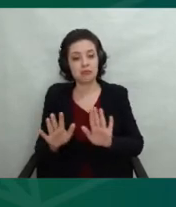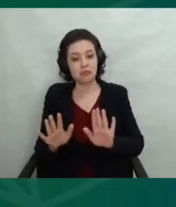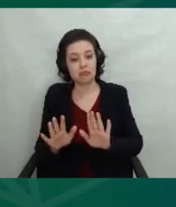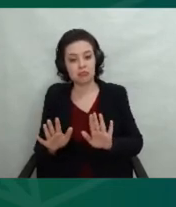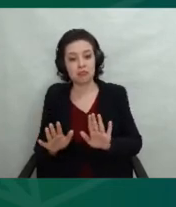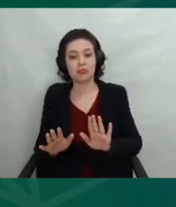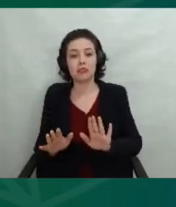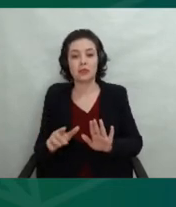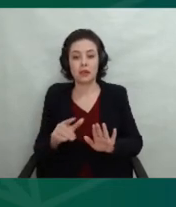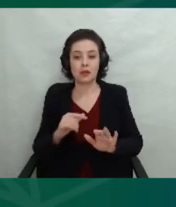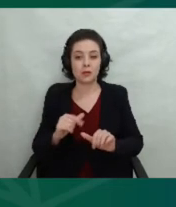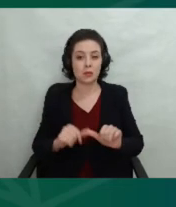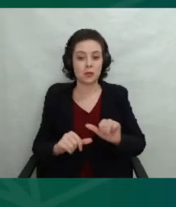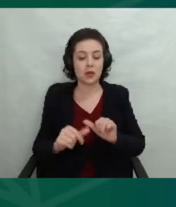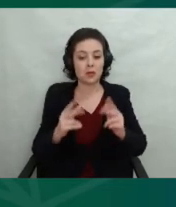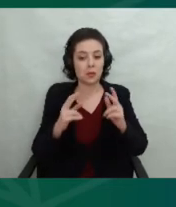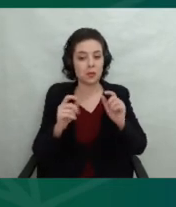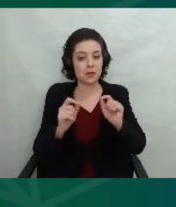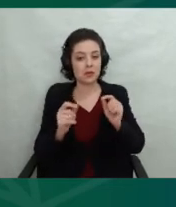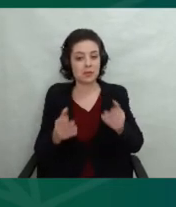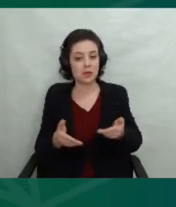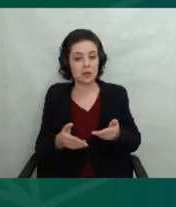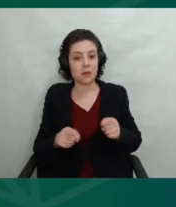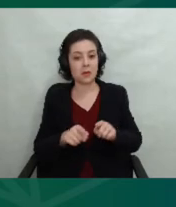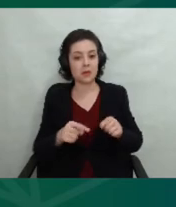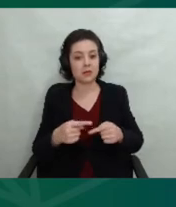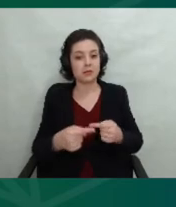mutação. Próximo.